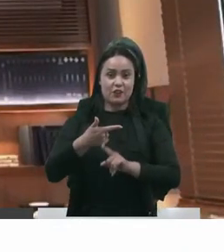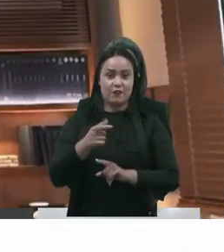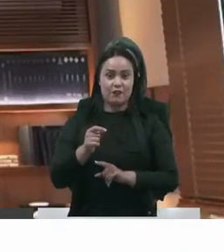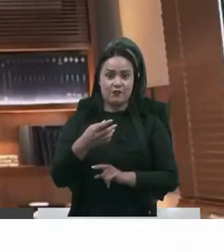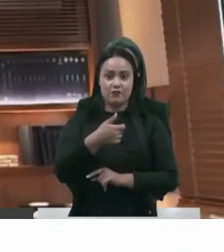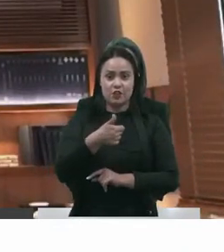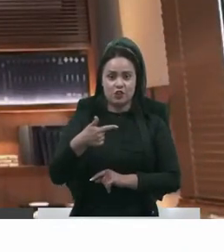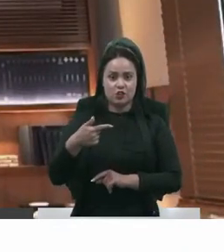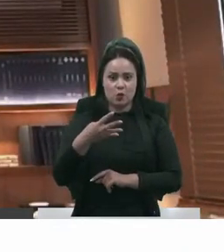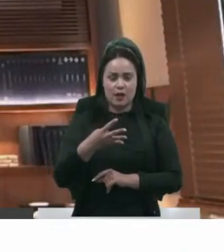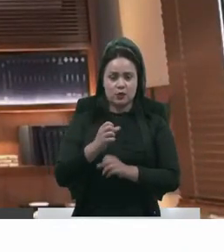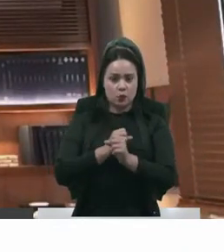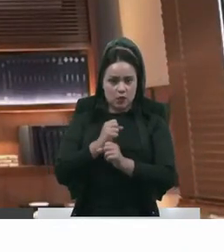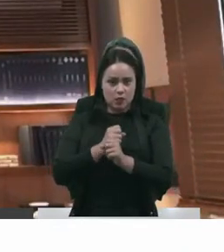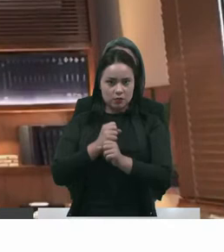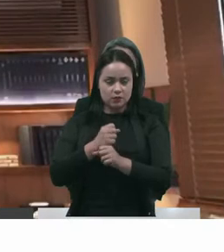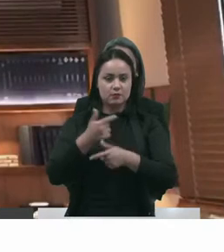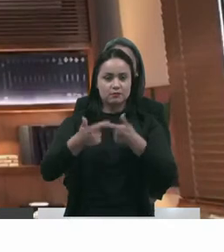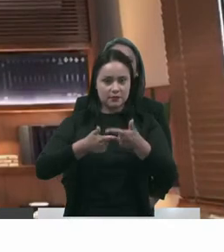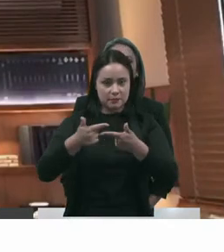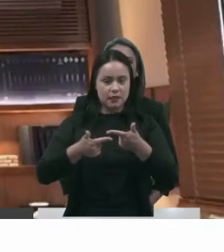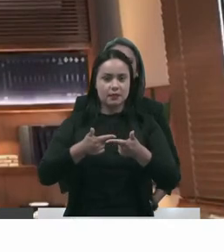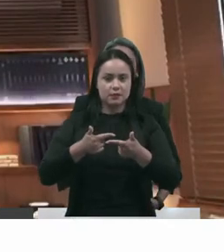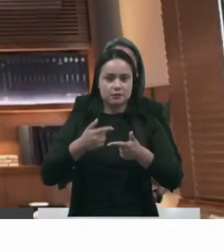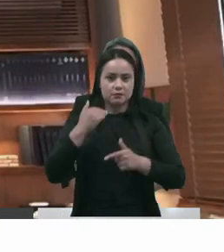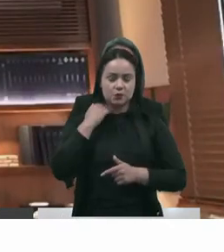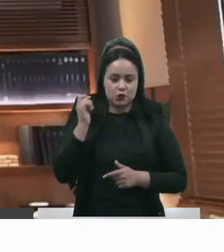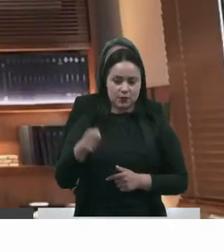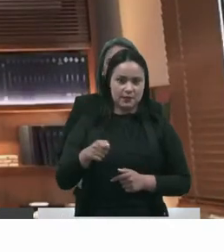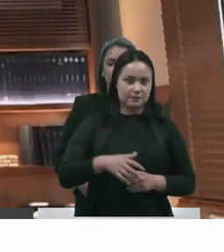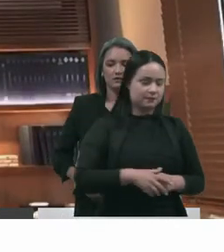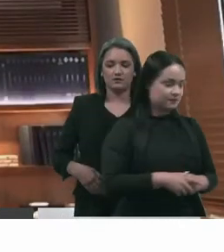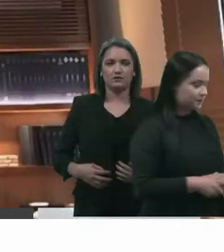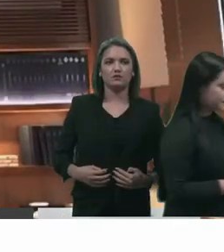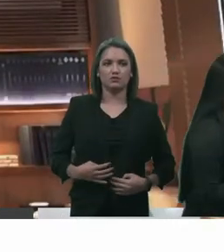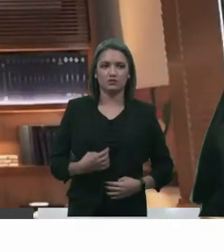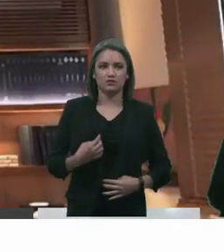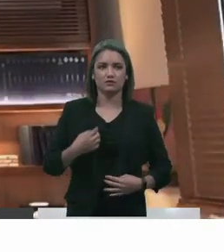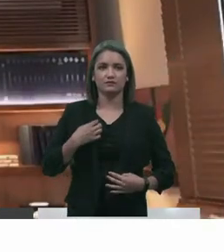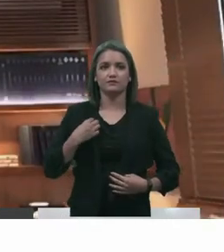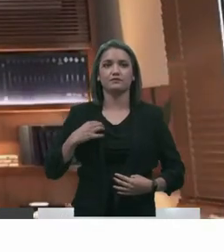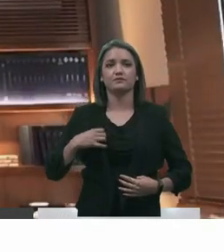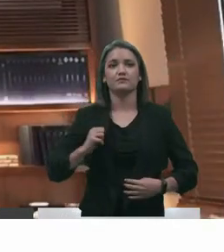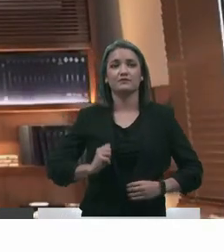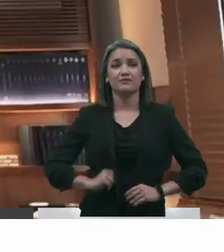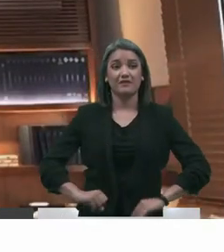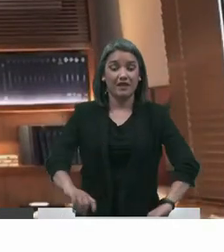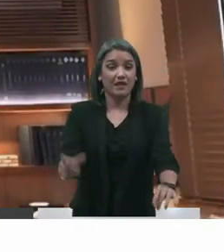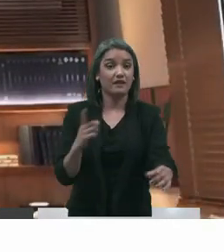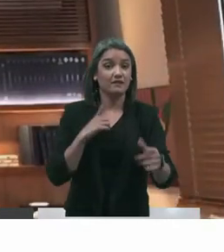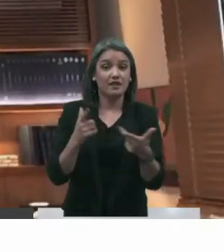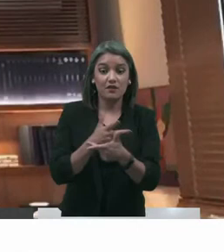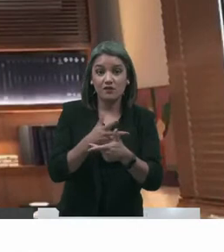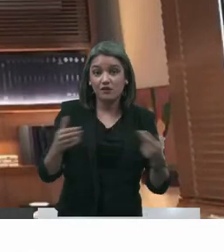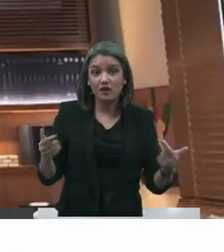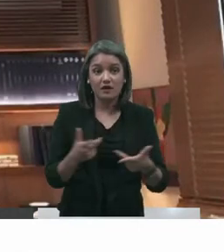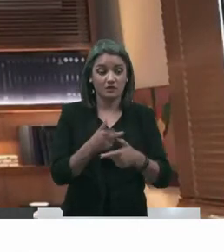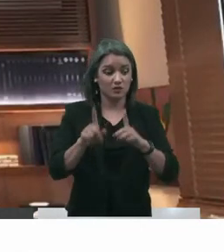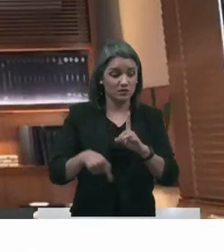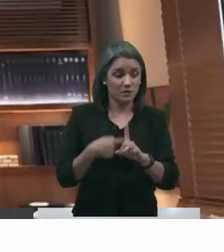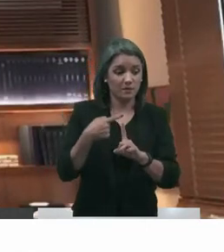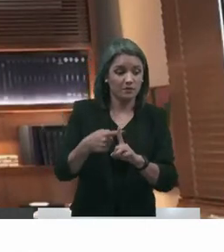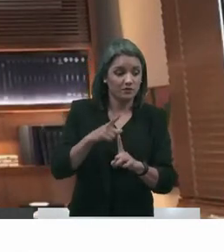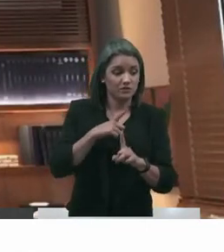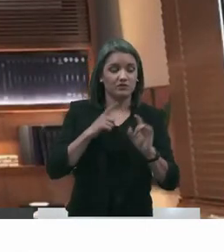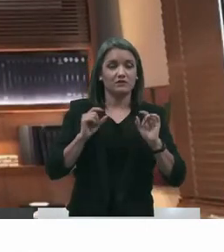24 anos do exercício da magistratura, que contabiliza diversos elogios em sua folha funcional,